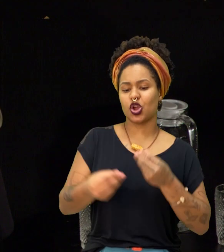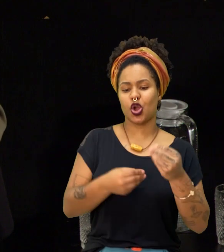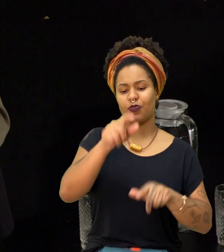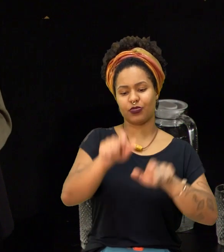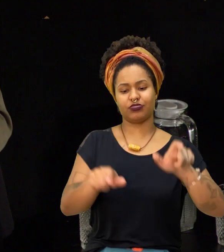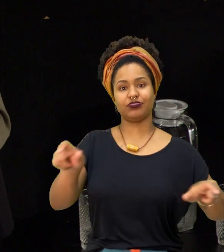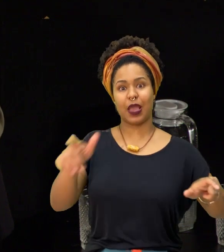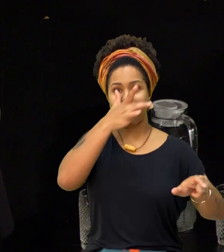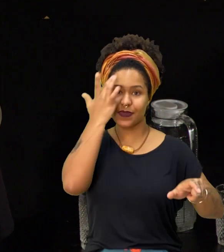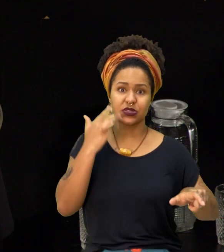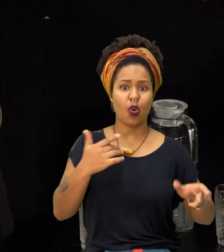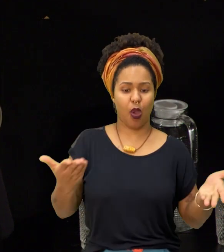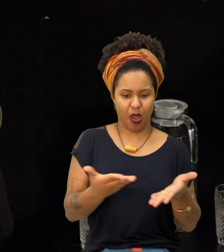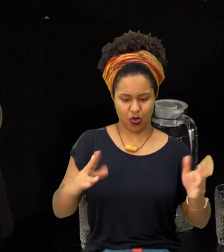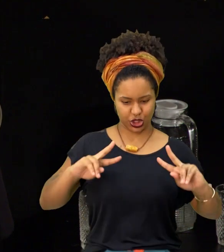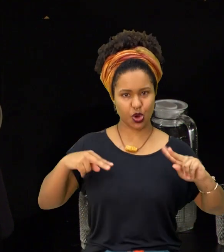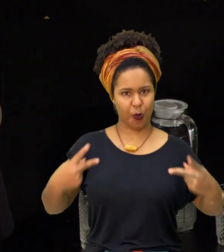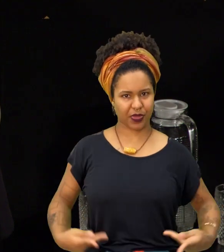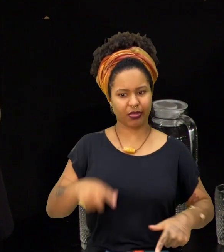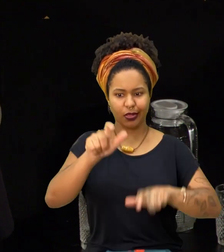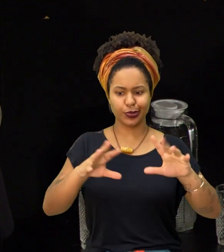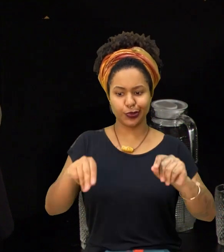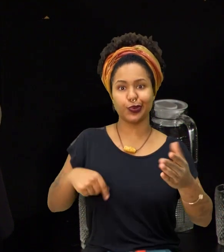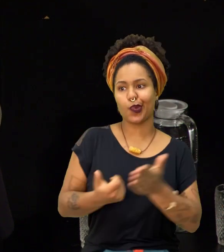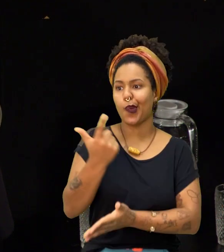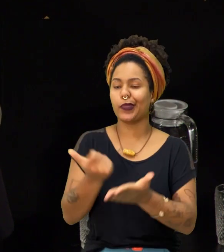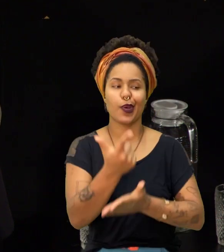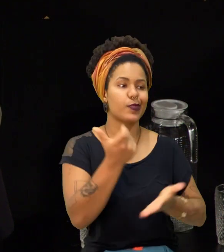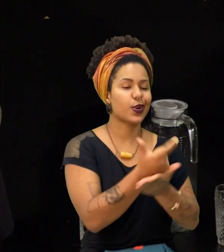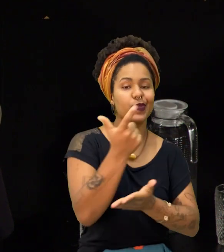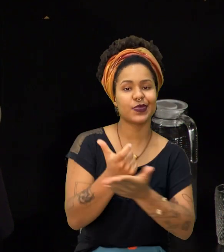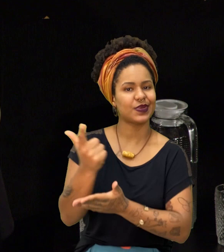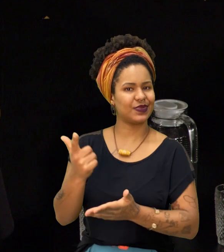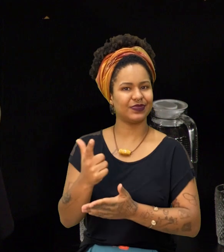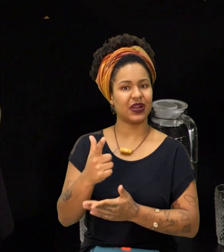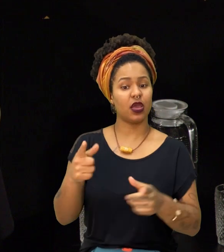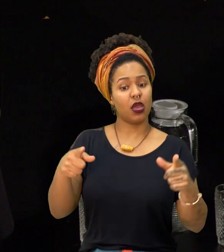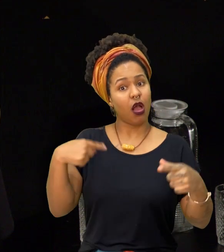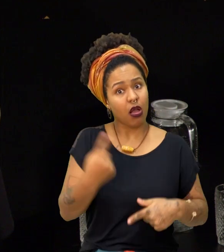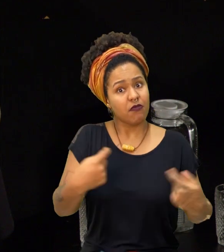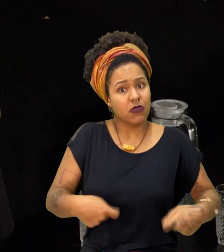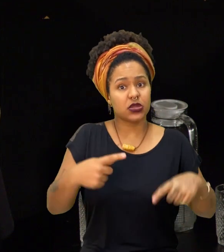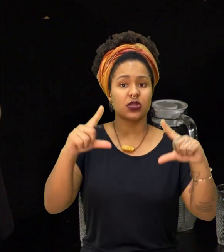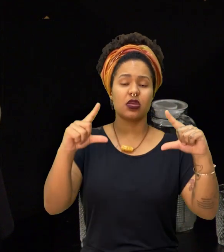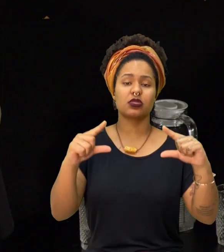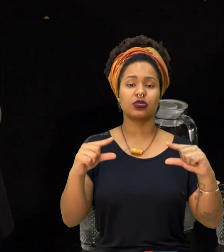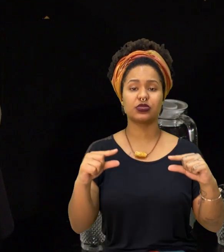do consumo que nós vivemos, né, e da necessidade da gente reduzir, né,